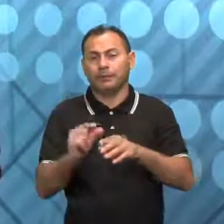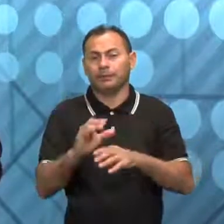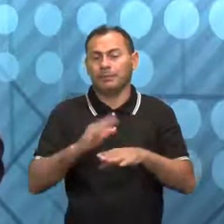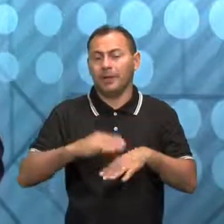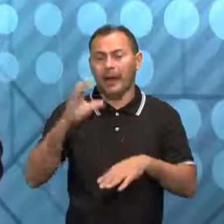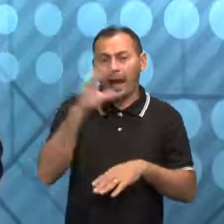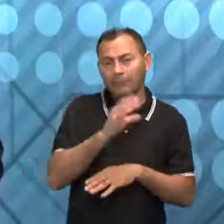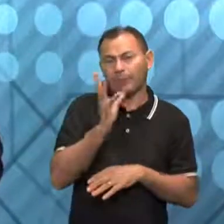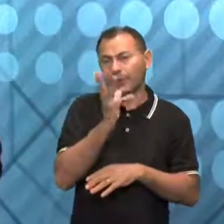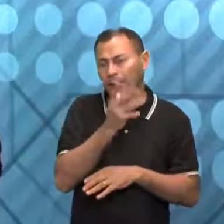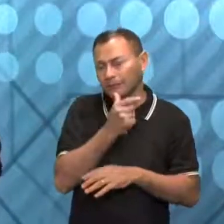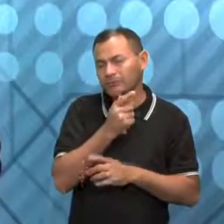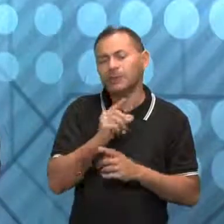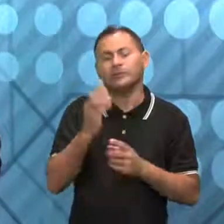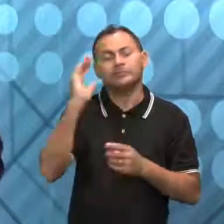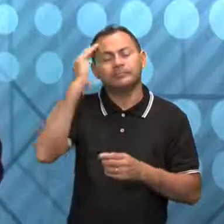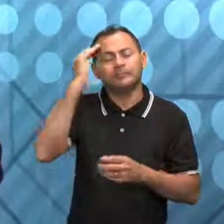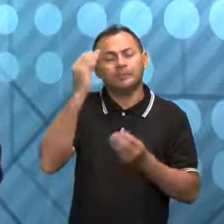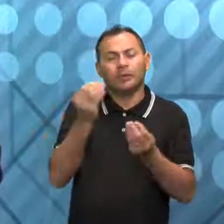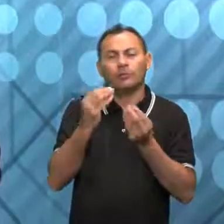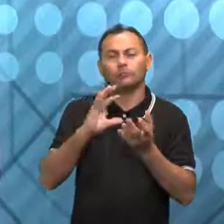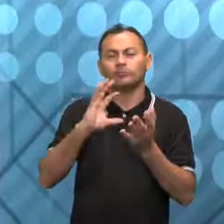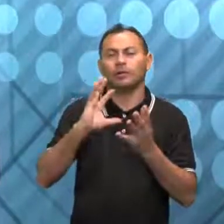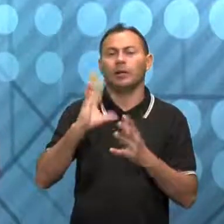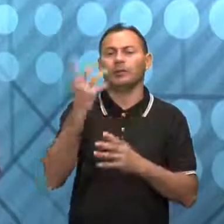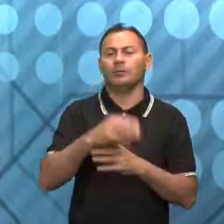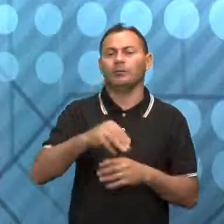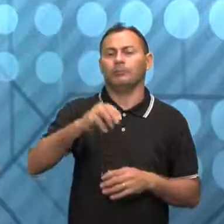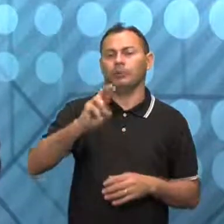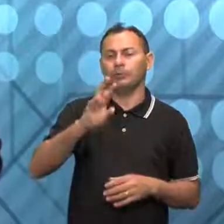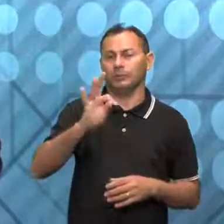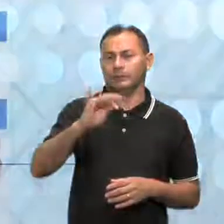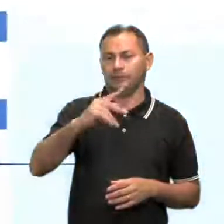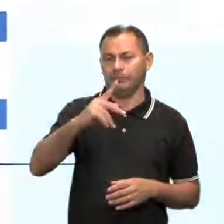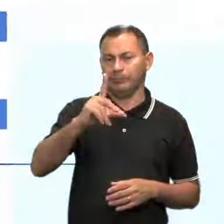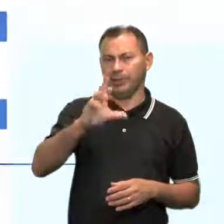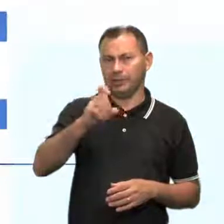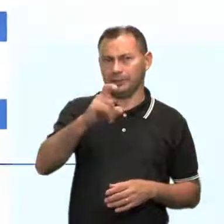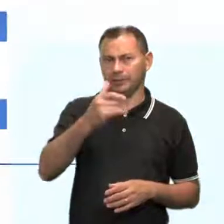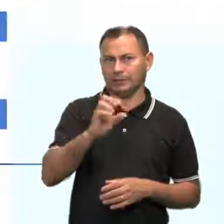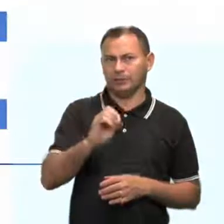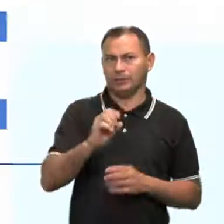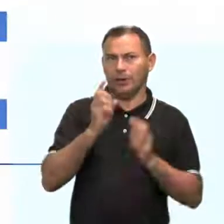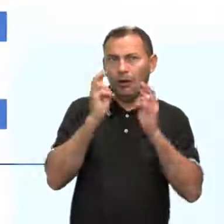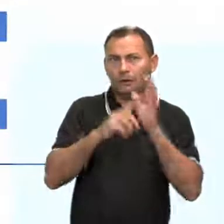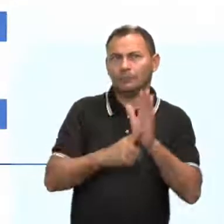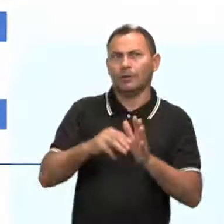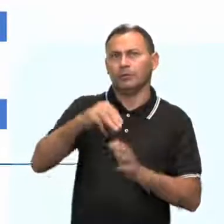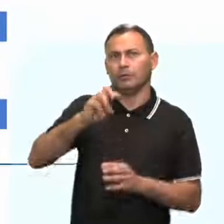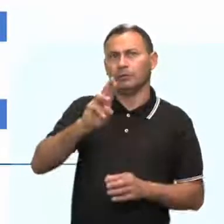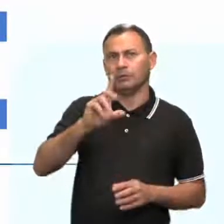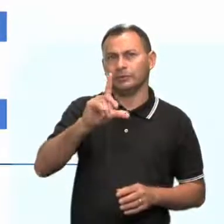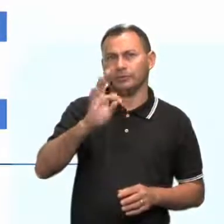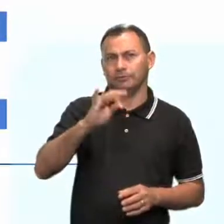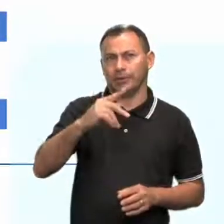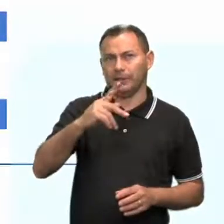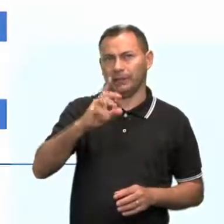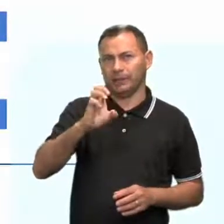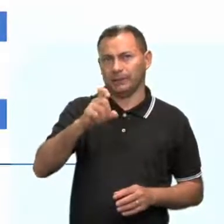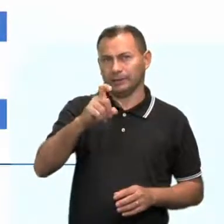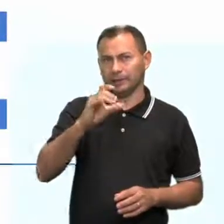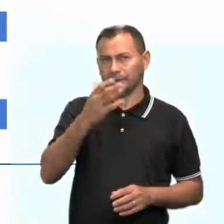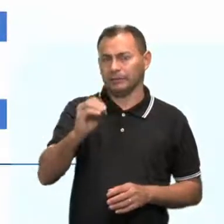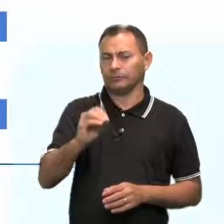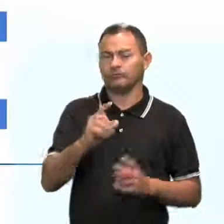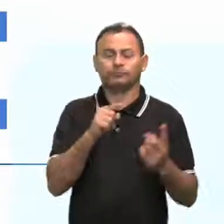vale a pena a gente entender como que funciona essa multiplexação. Observando aqui no slide, então, a multiplexação. Qual que é